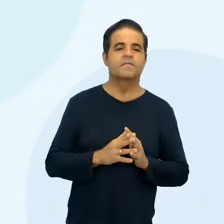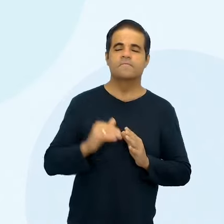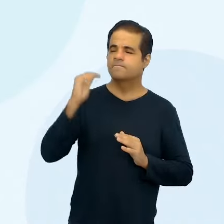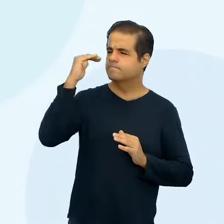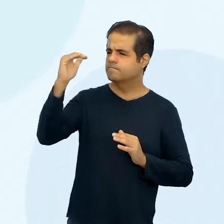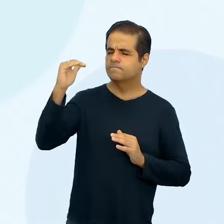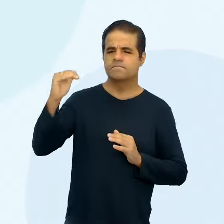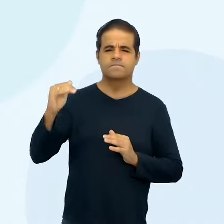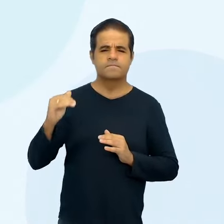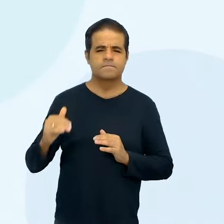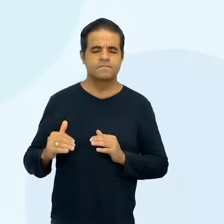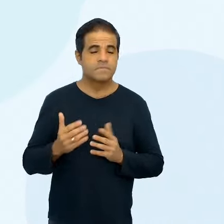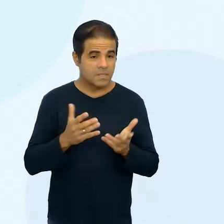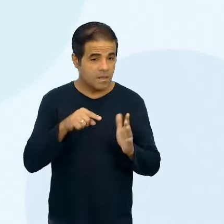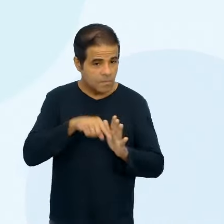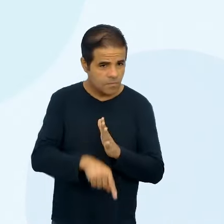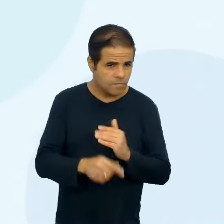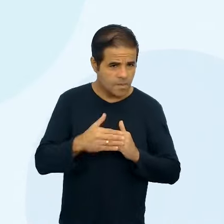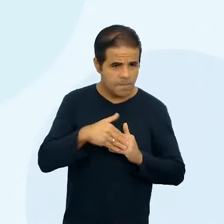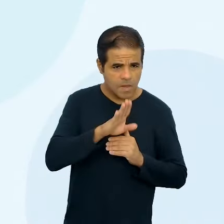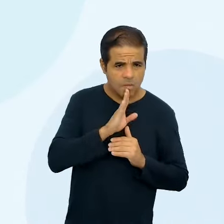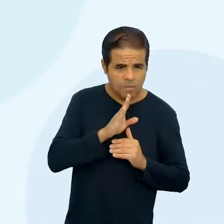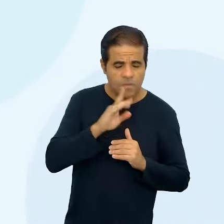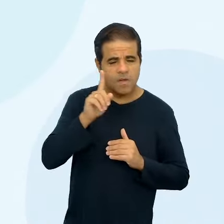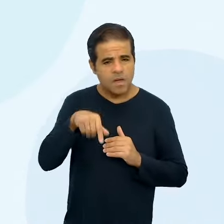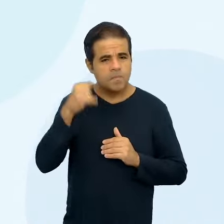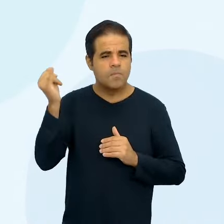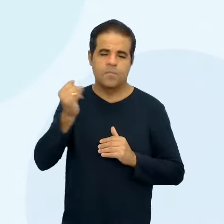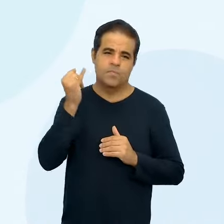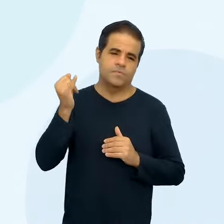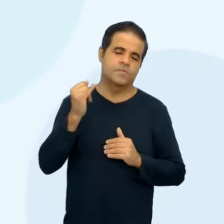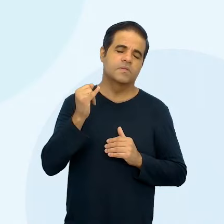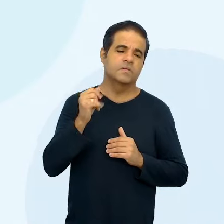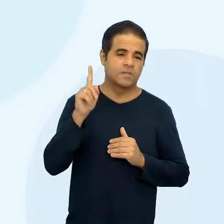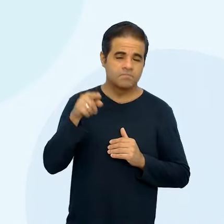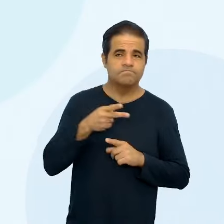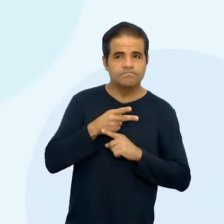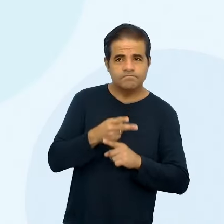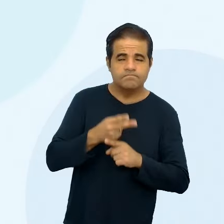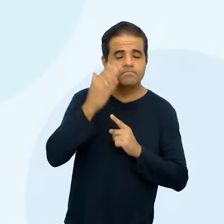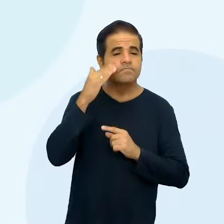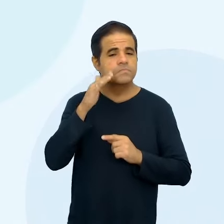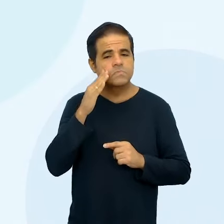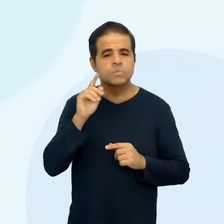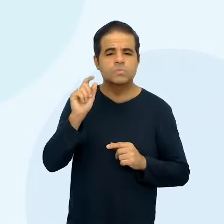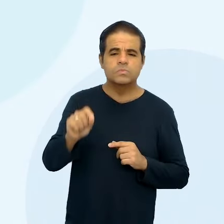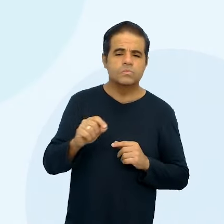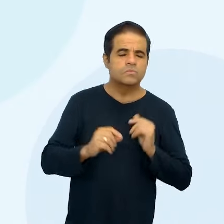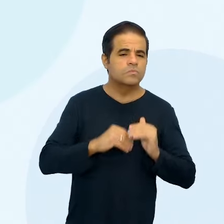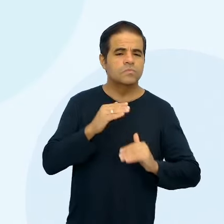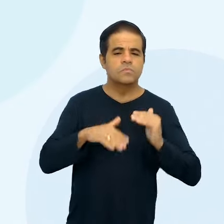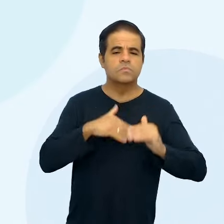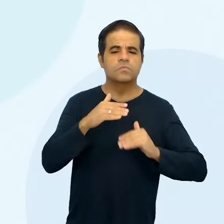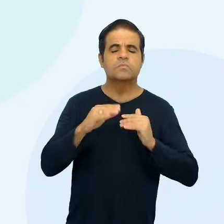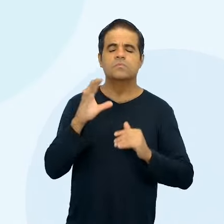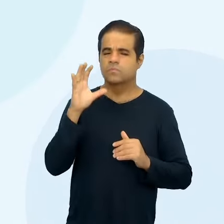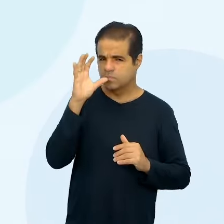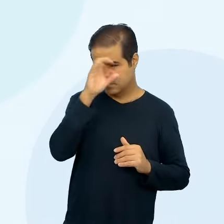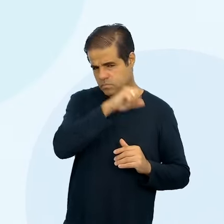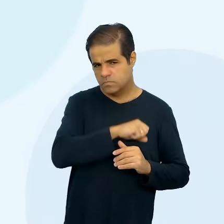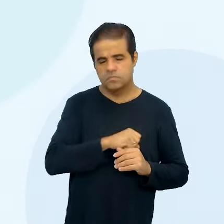né? Quem quiser se aprofundar, exatamente, né? É sempre importante, né? Entenda o que é e como desenvolver a